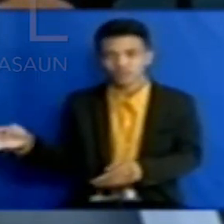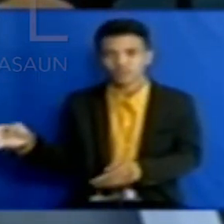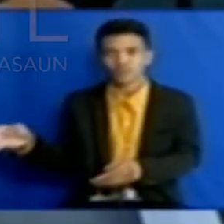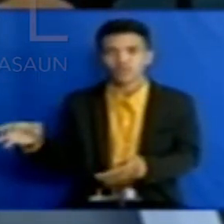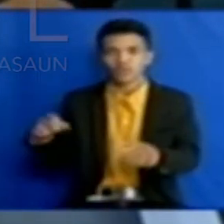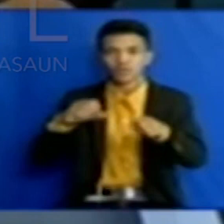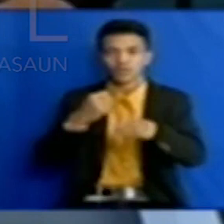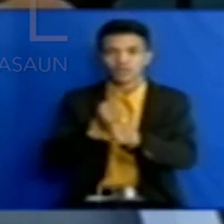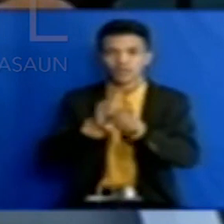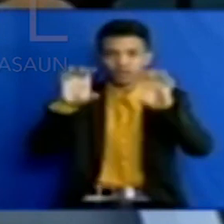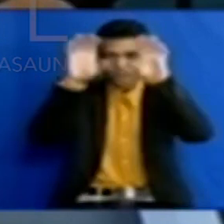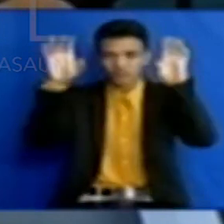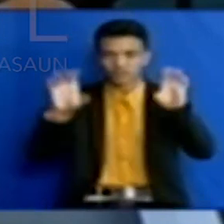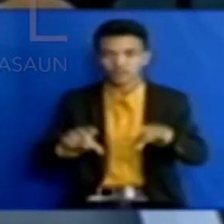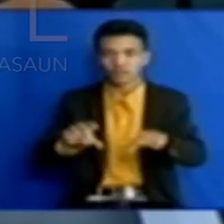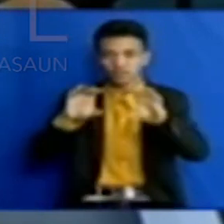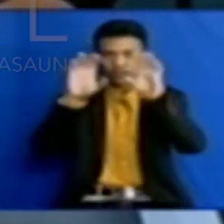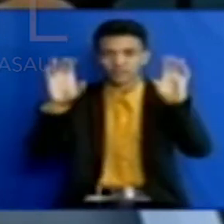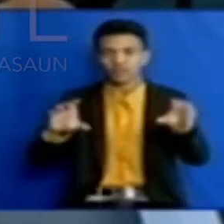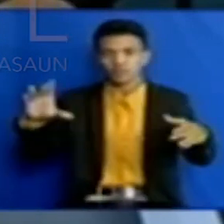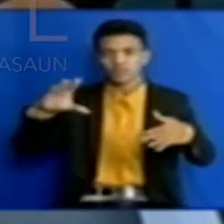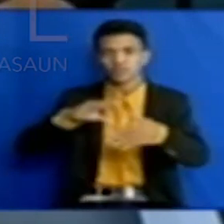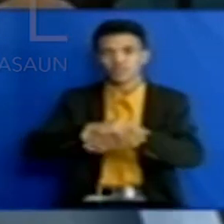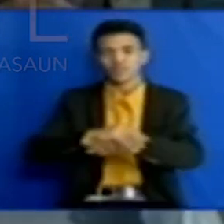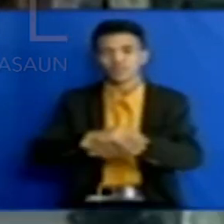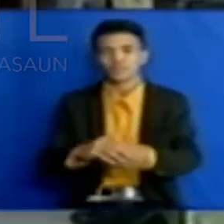Trata-se de um batismo no casamento.